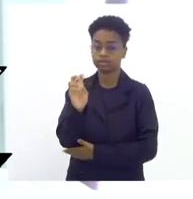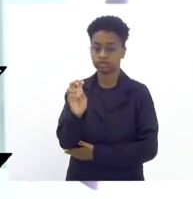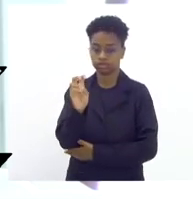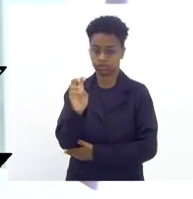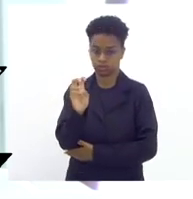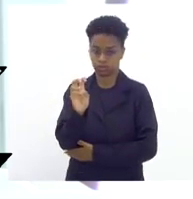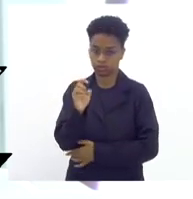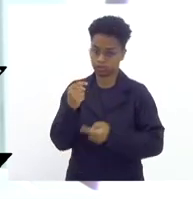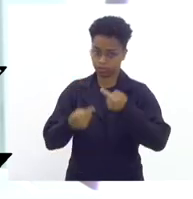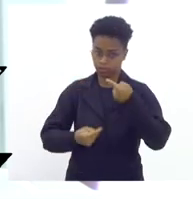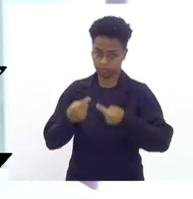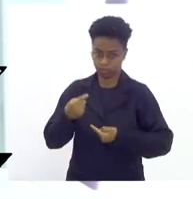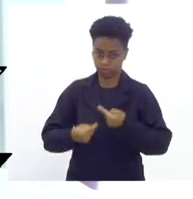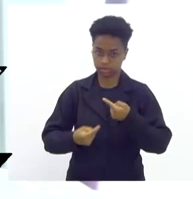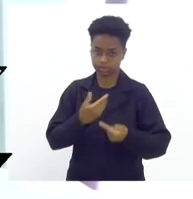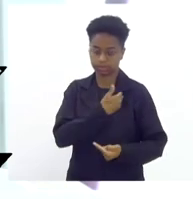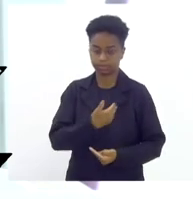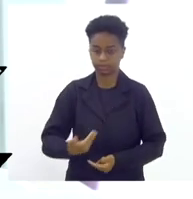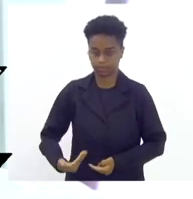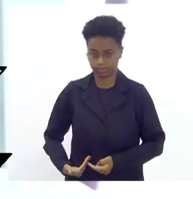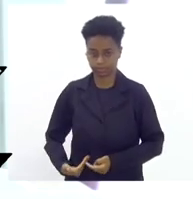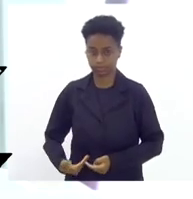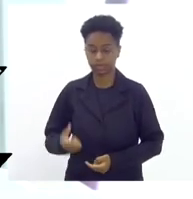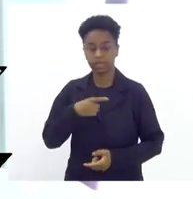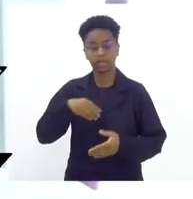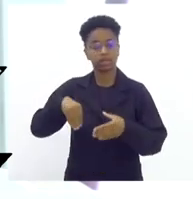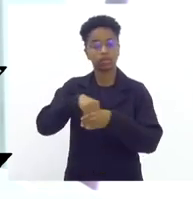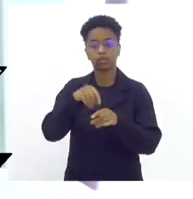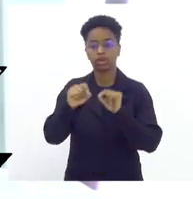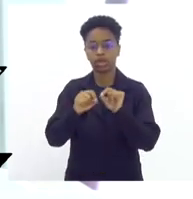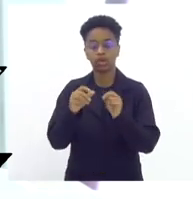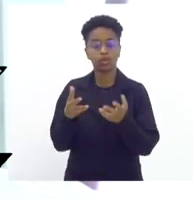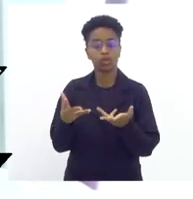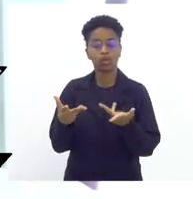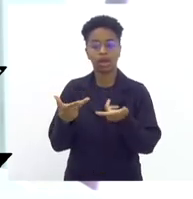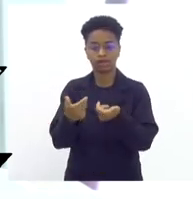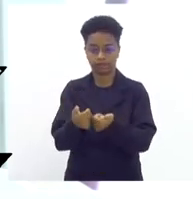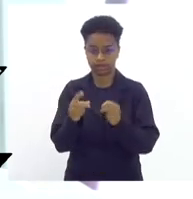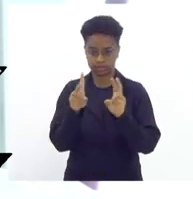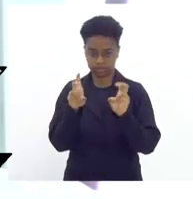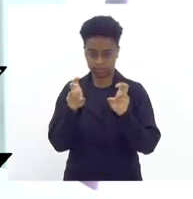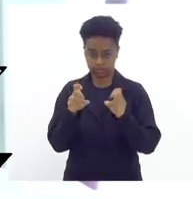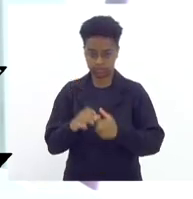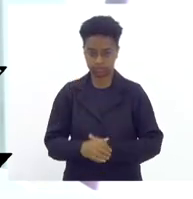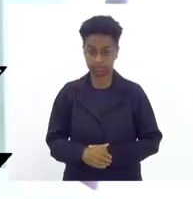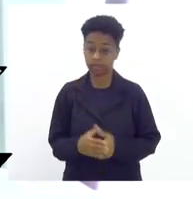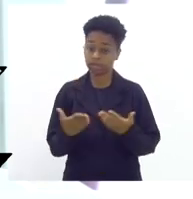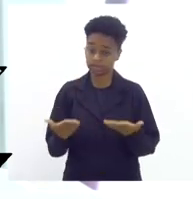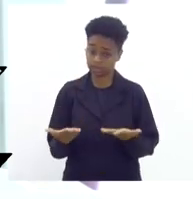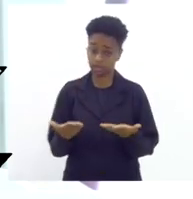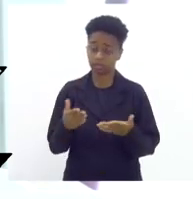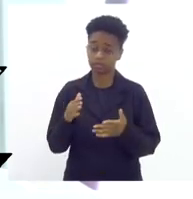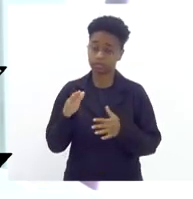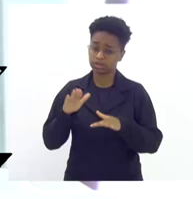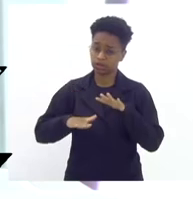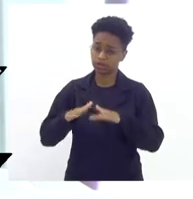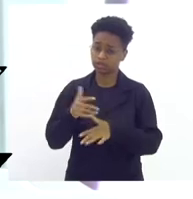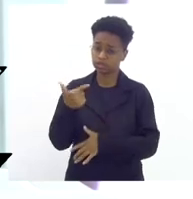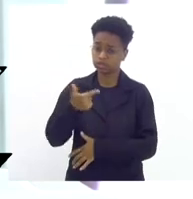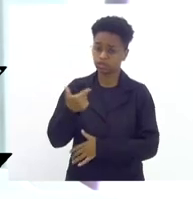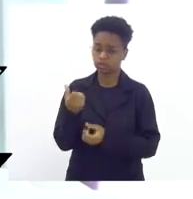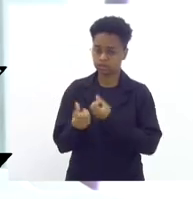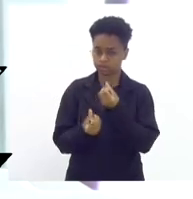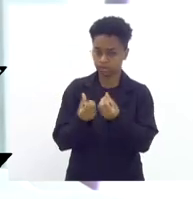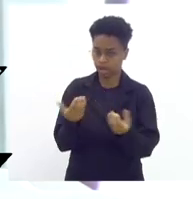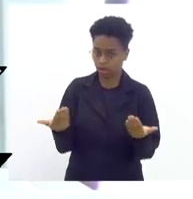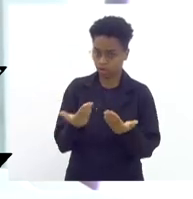políticas públicas dentre elas a de qualificação então Possivelmente já a partir do segundo